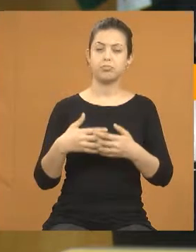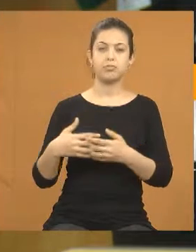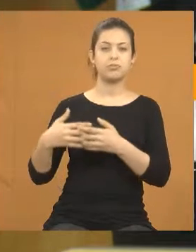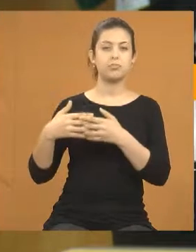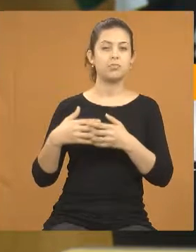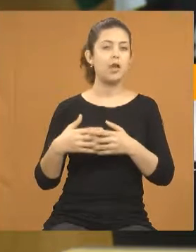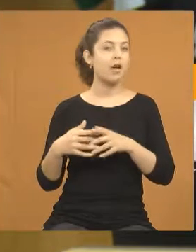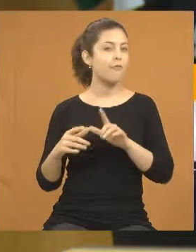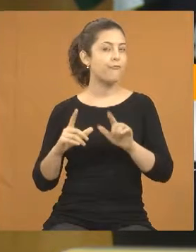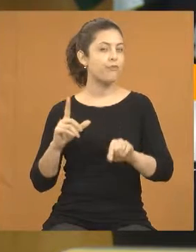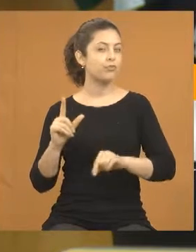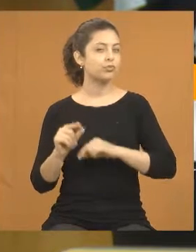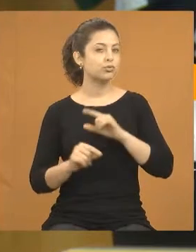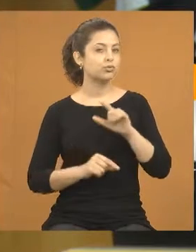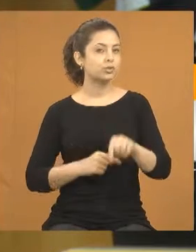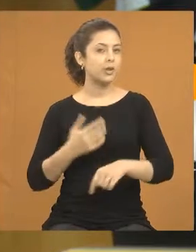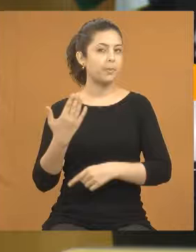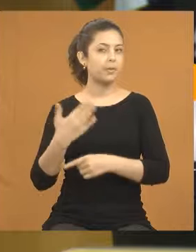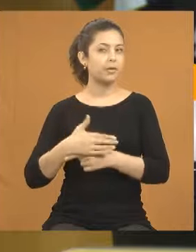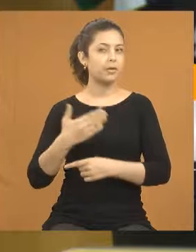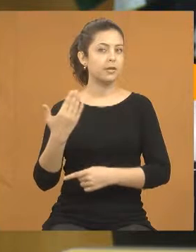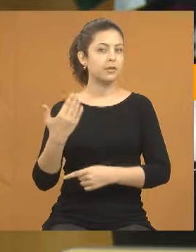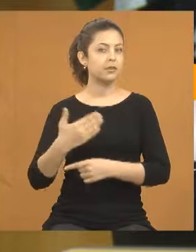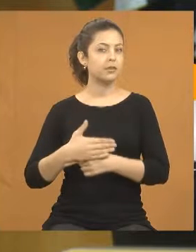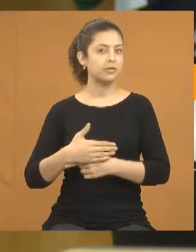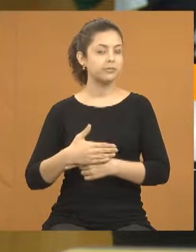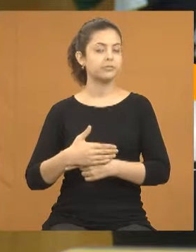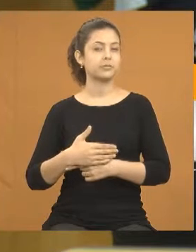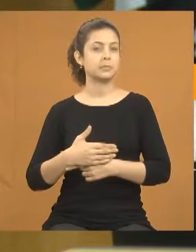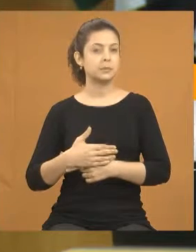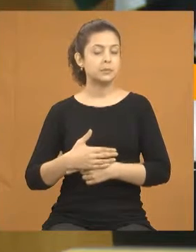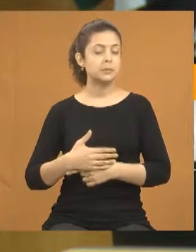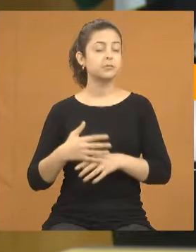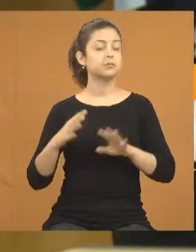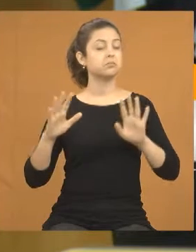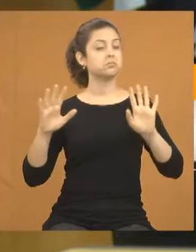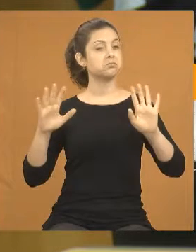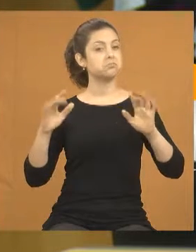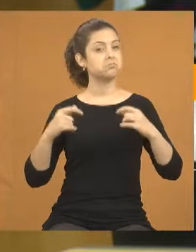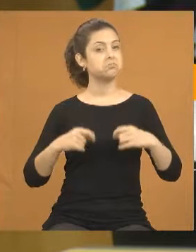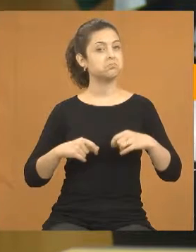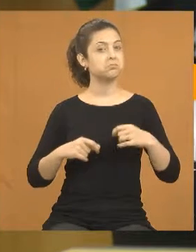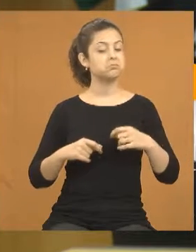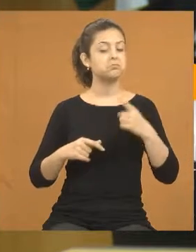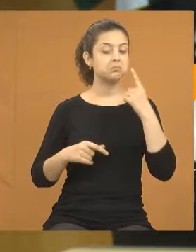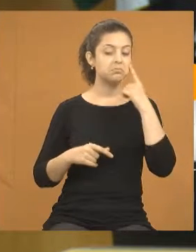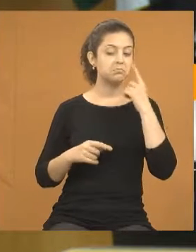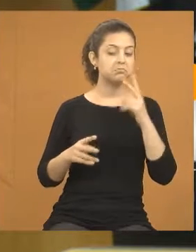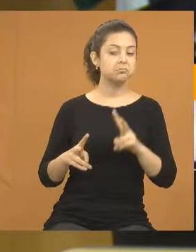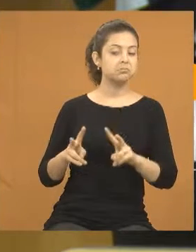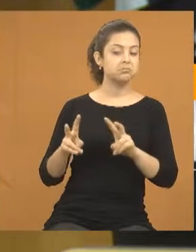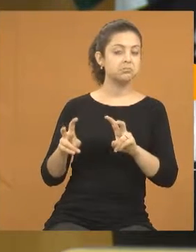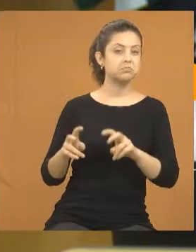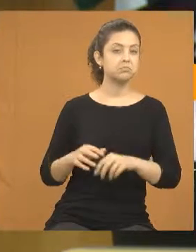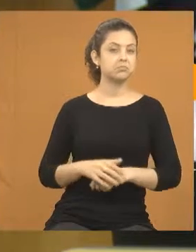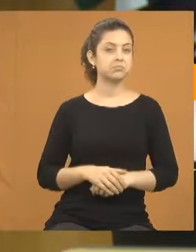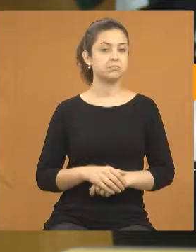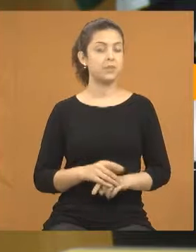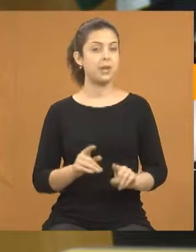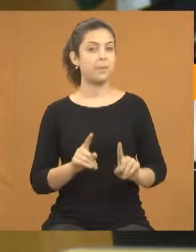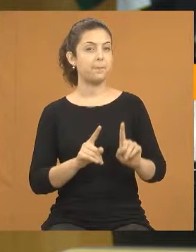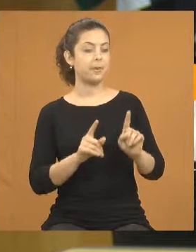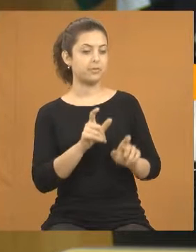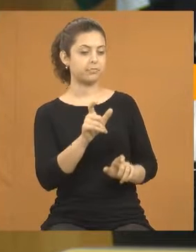do pedágio. Eu acho que nós temos que trabalhar em relação sobre isso, mas também temos que pensar